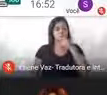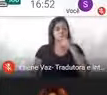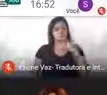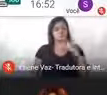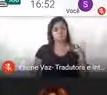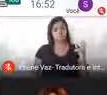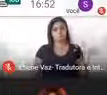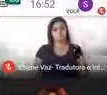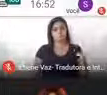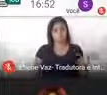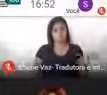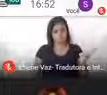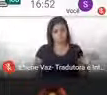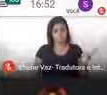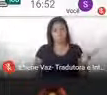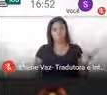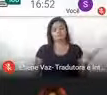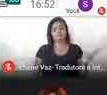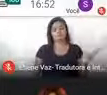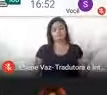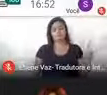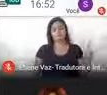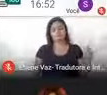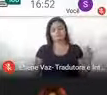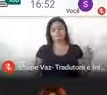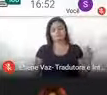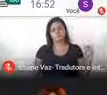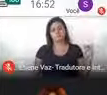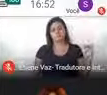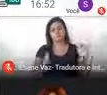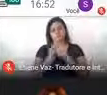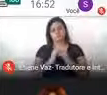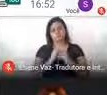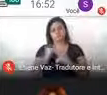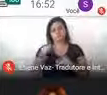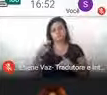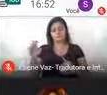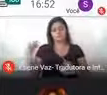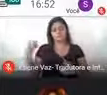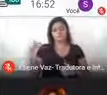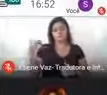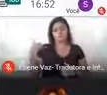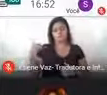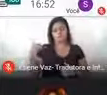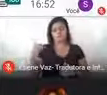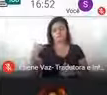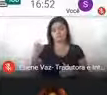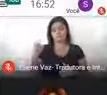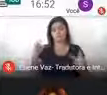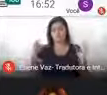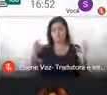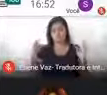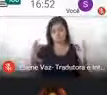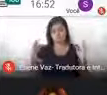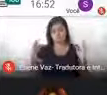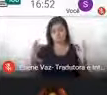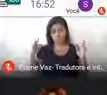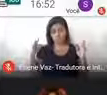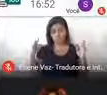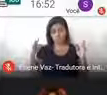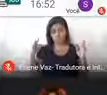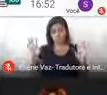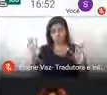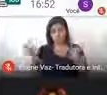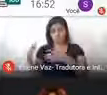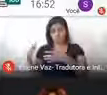mulher dessa faixa etária. Todos eles, os adultos escolarizados, não escolarizados ou escolarizados até o 9º ano